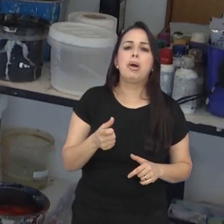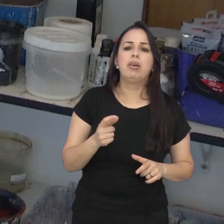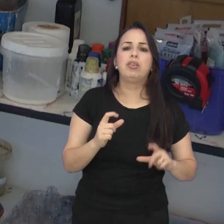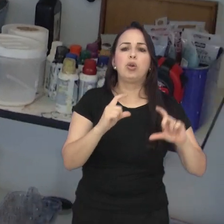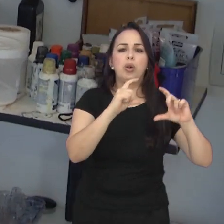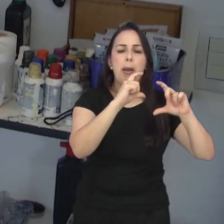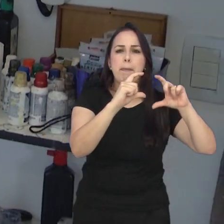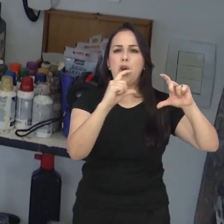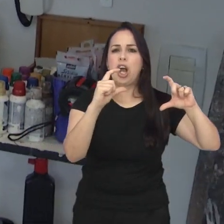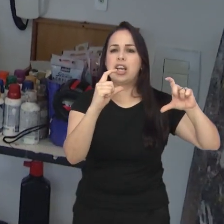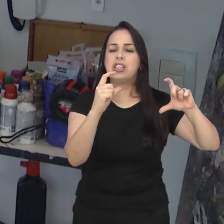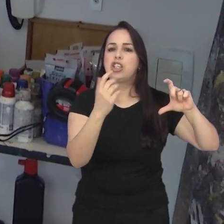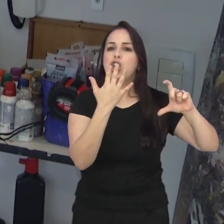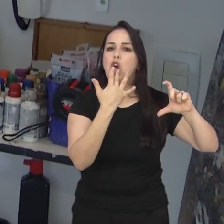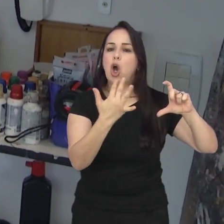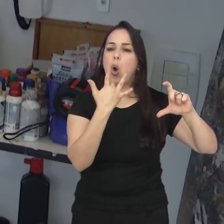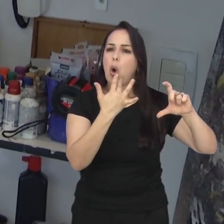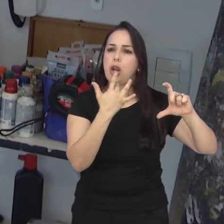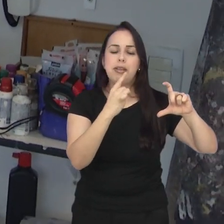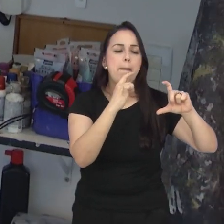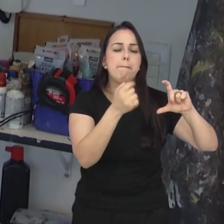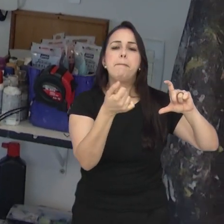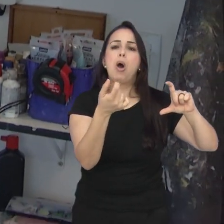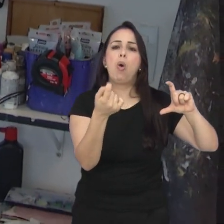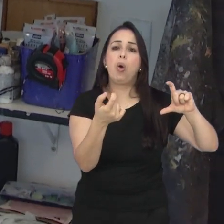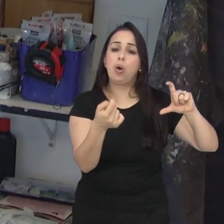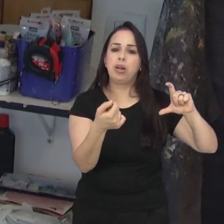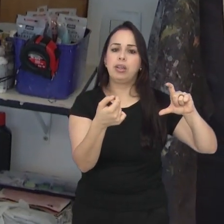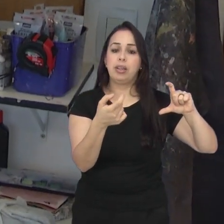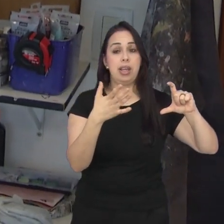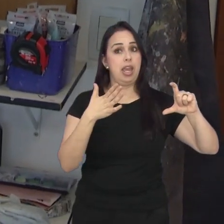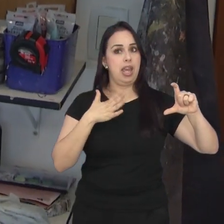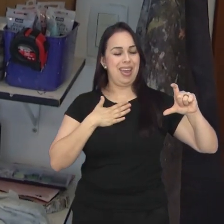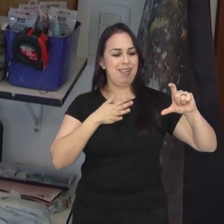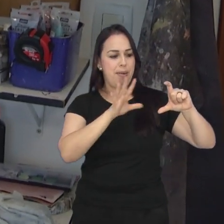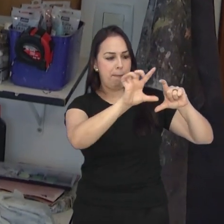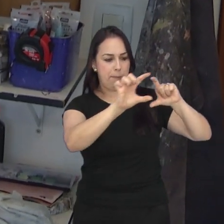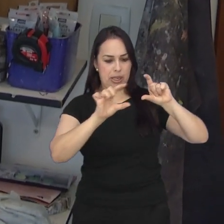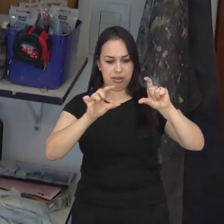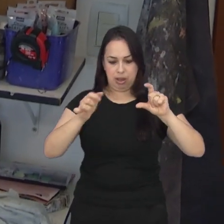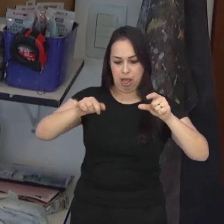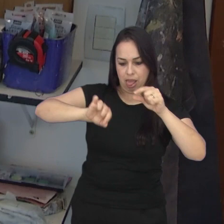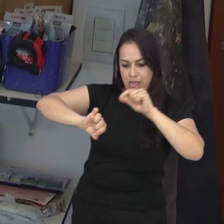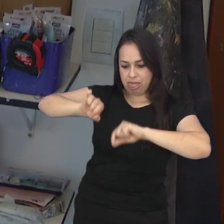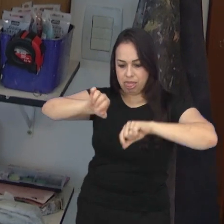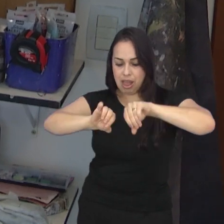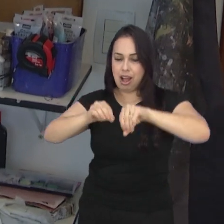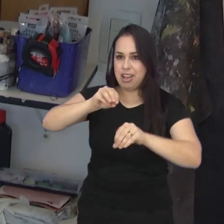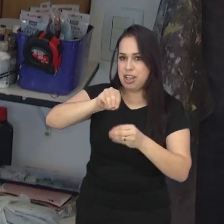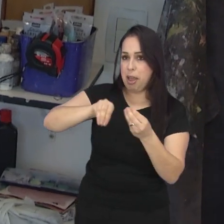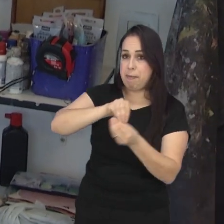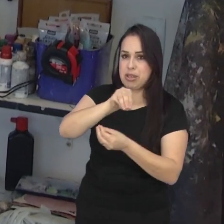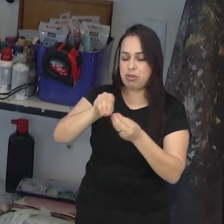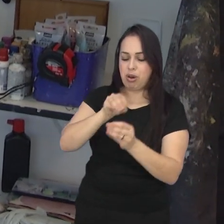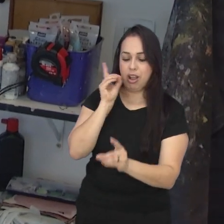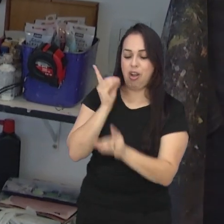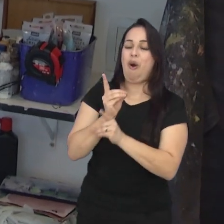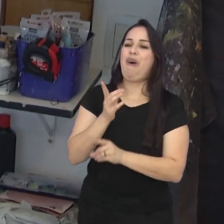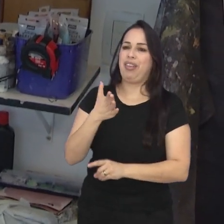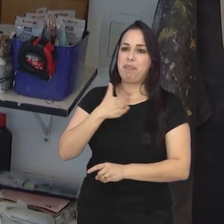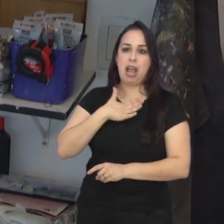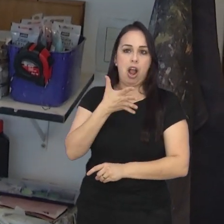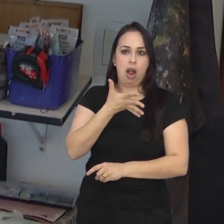tenho poucas cores que eu que preparo as minhas cores, né, do jeito que eu